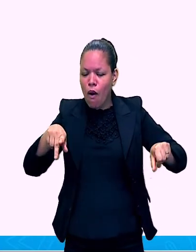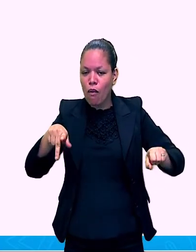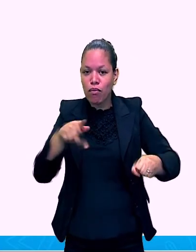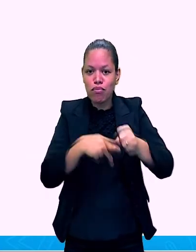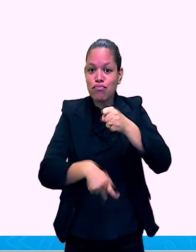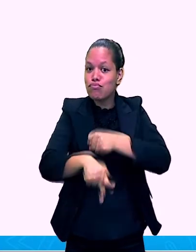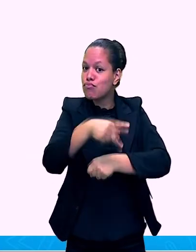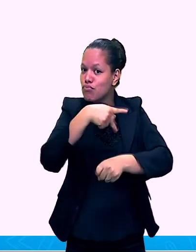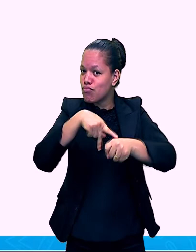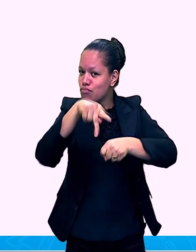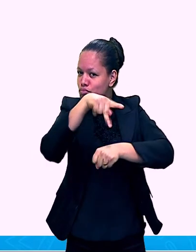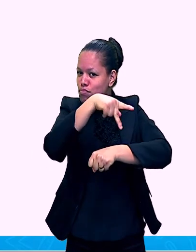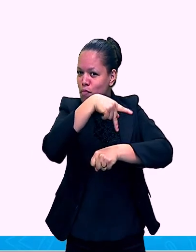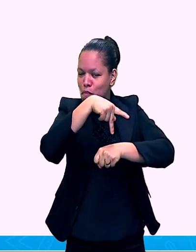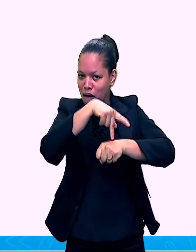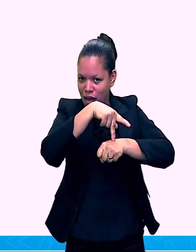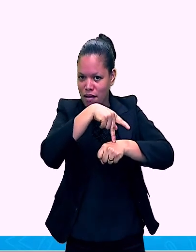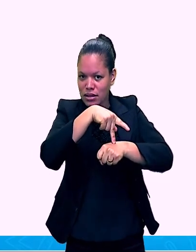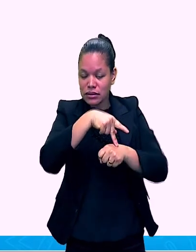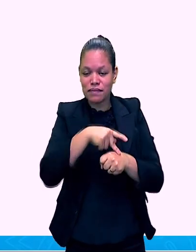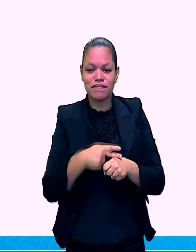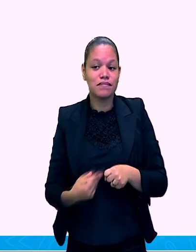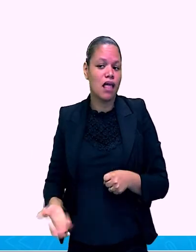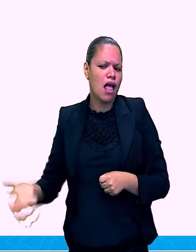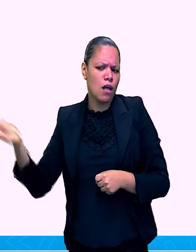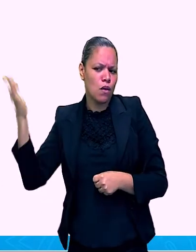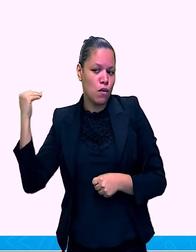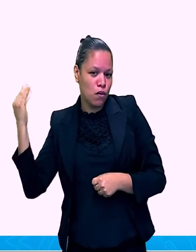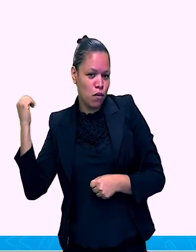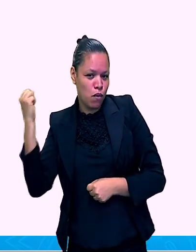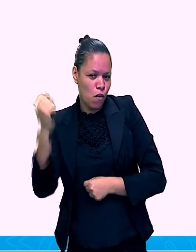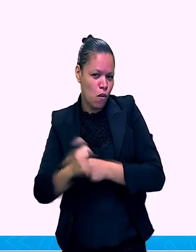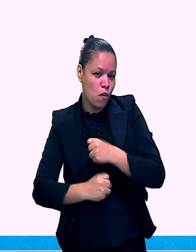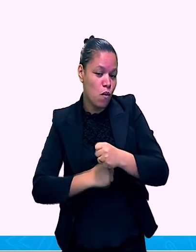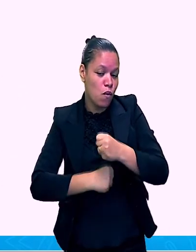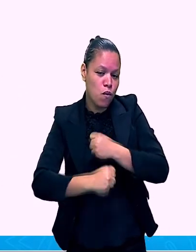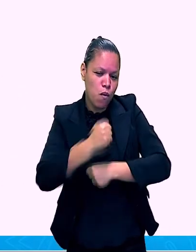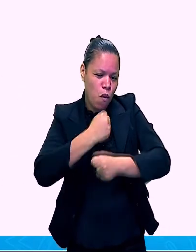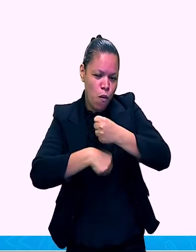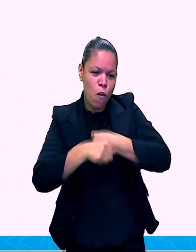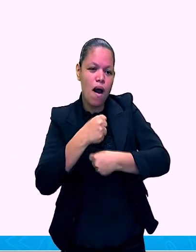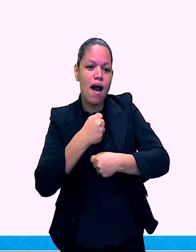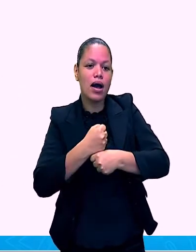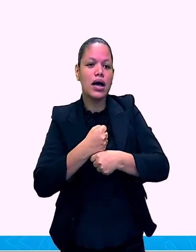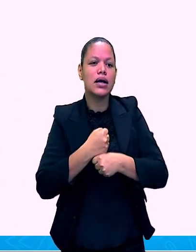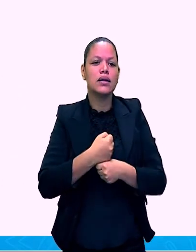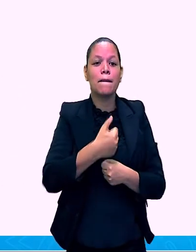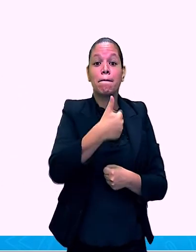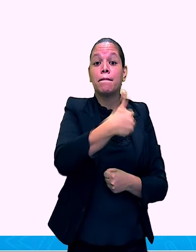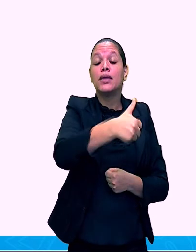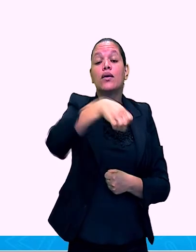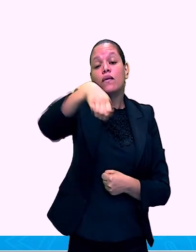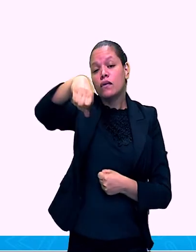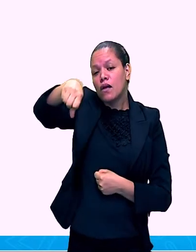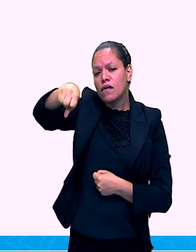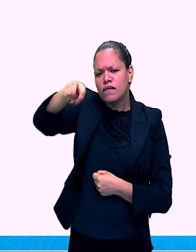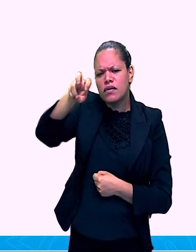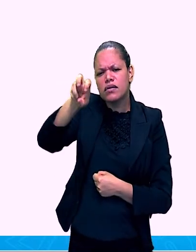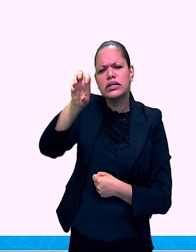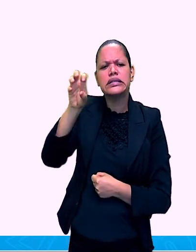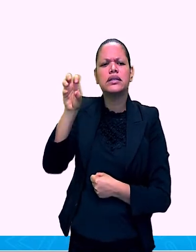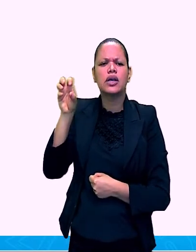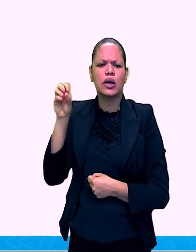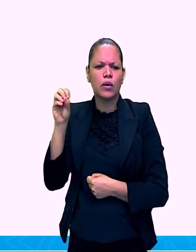desse período. O estímulo à abertura de estradas pelo governo federal para a integração do território, bem como